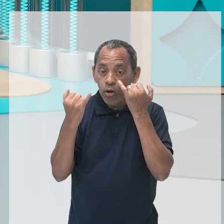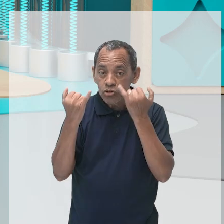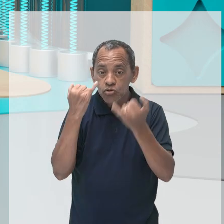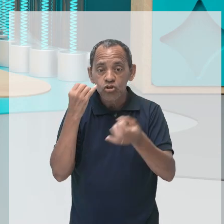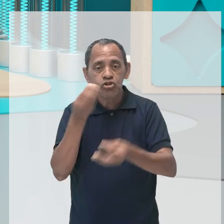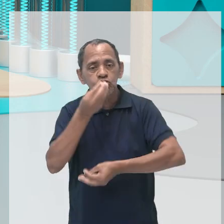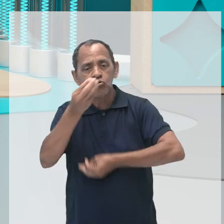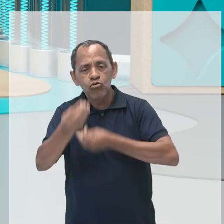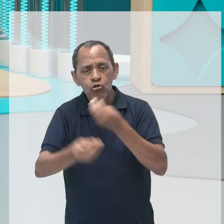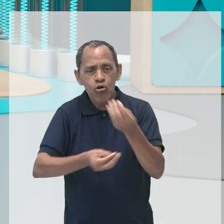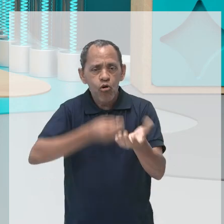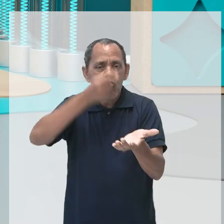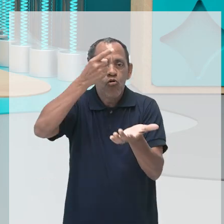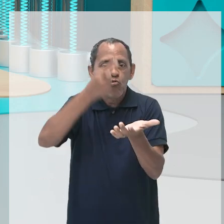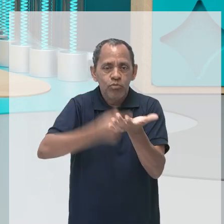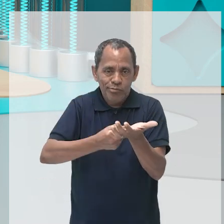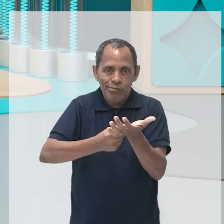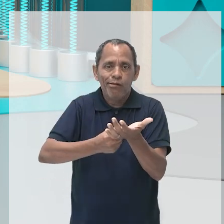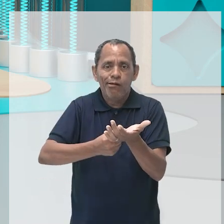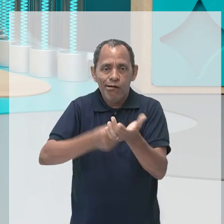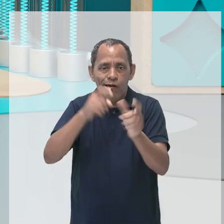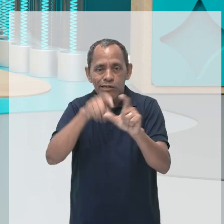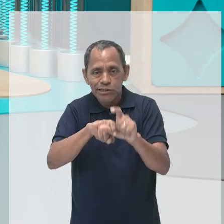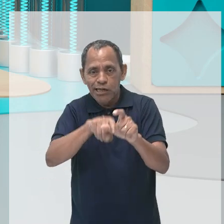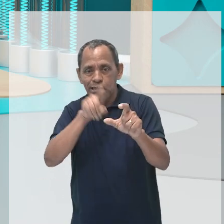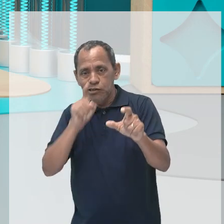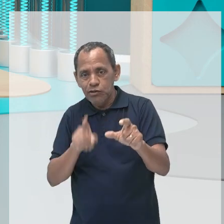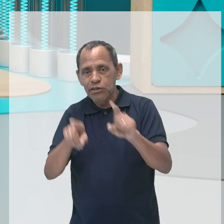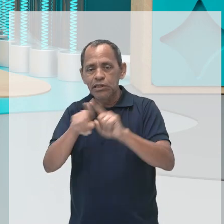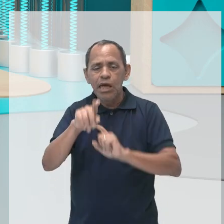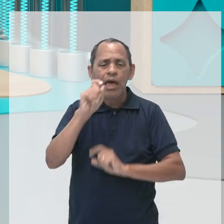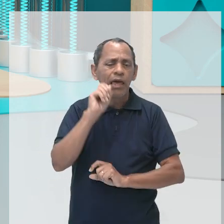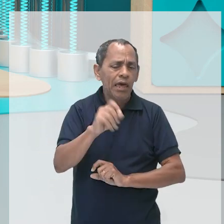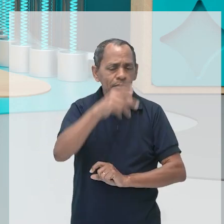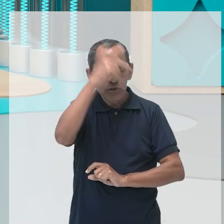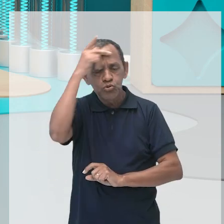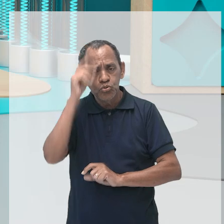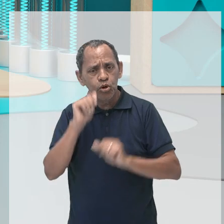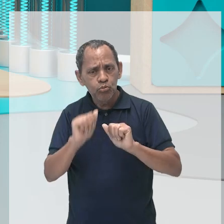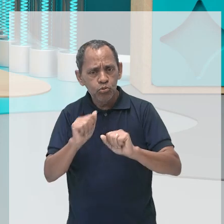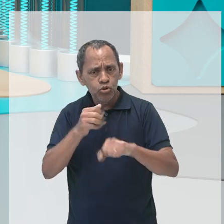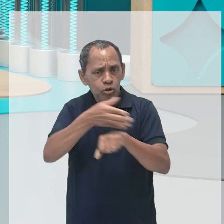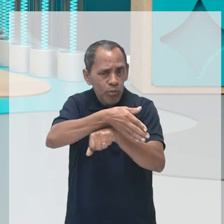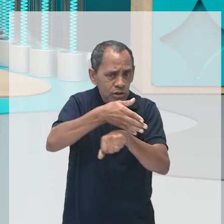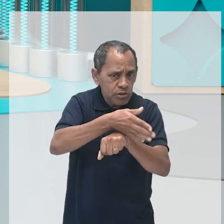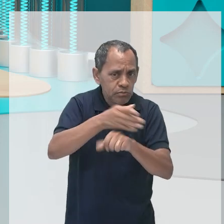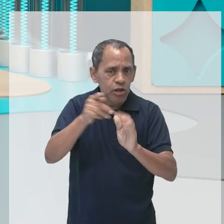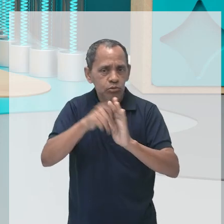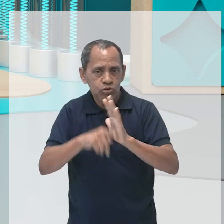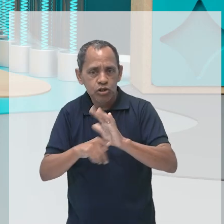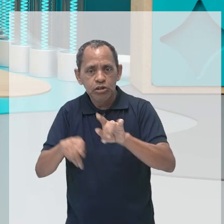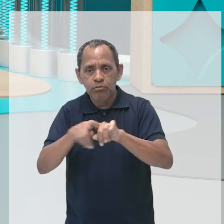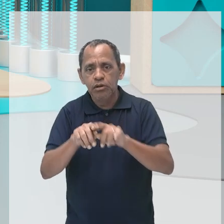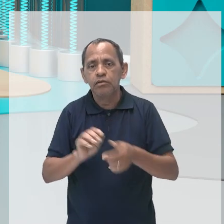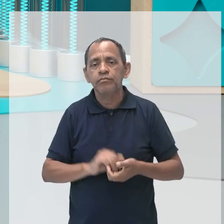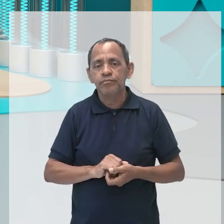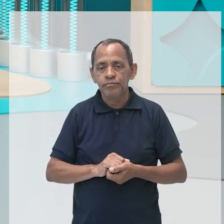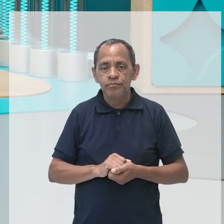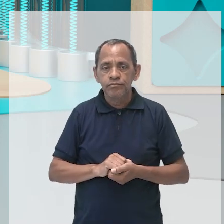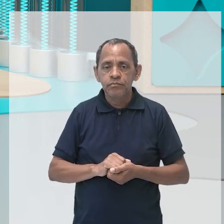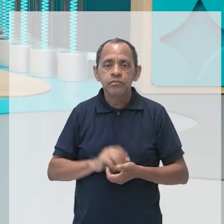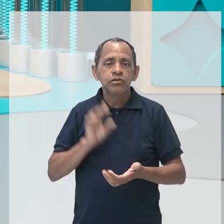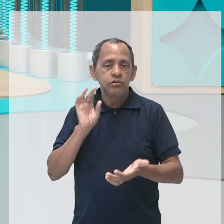como negociar as dívidas, quem podia fazer parte do programa, e apesar da propaganda já